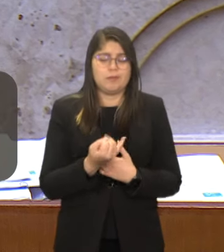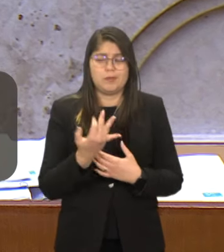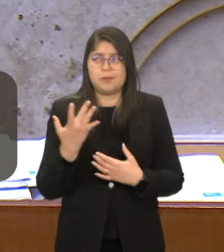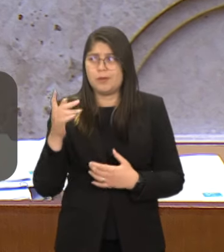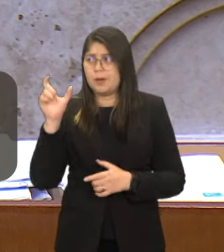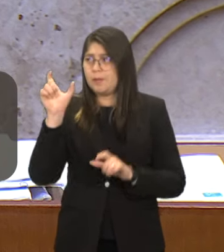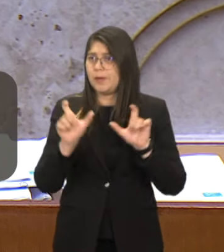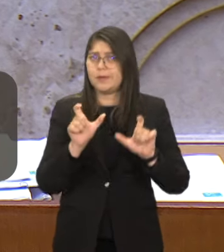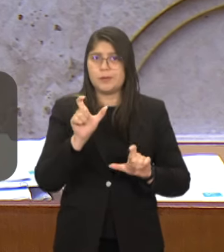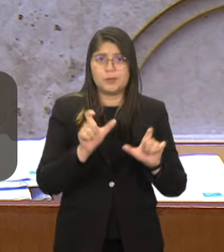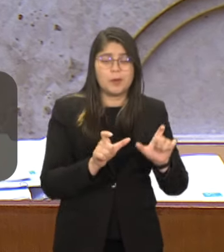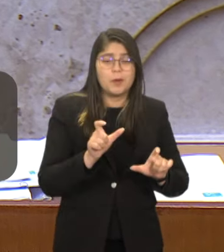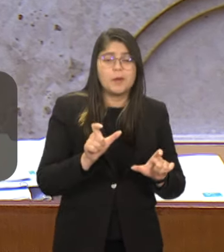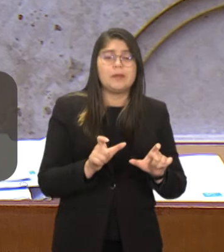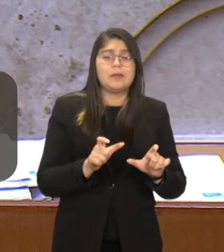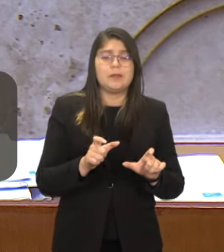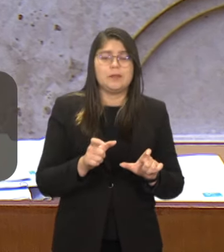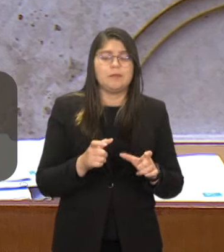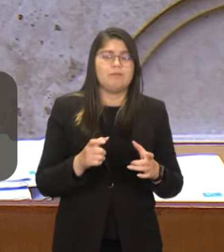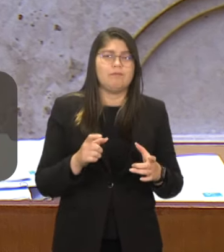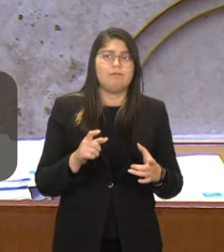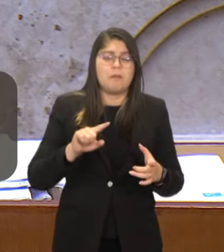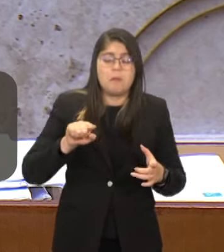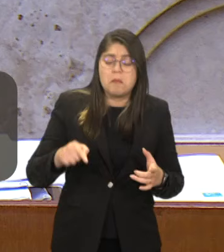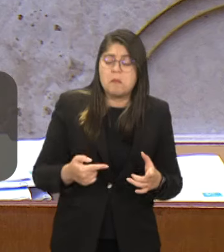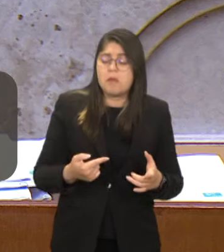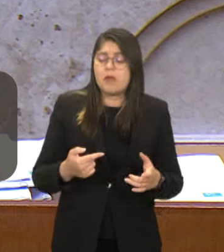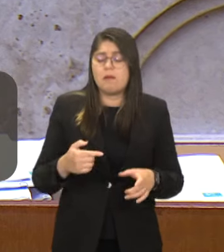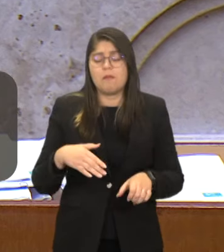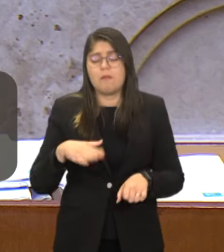pessoas, algumas centenas de milhares, que foram